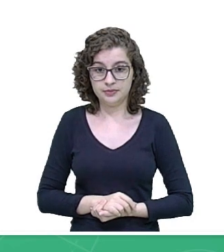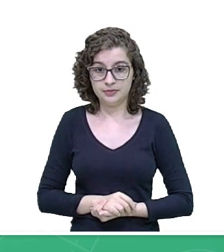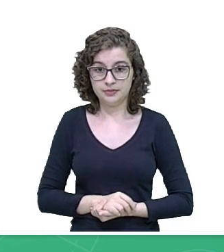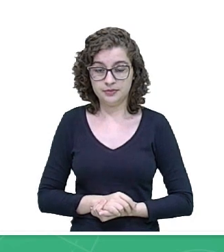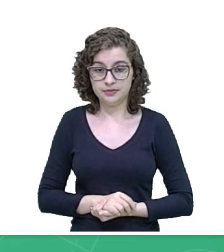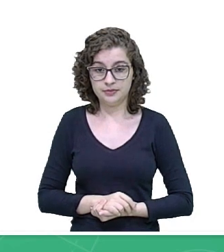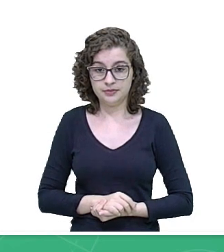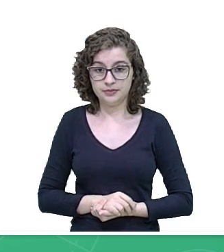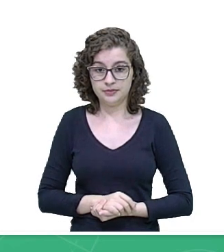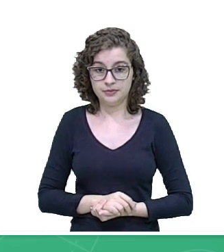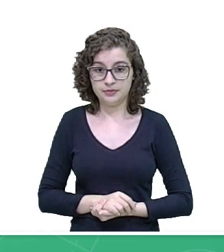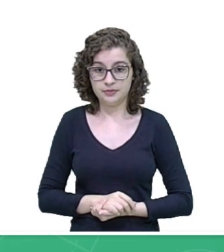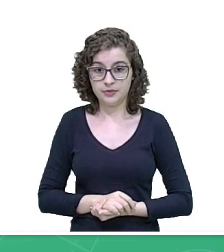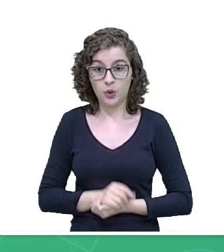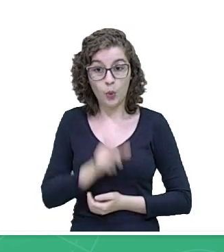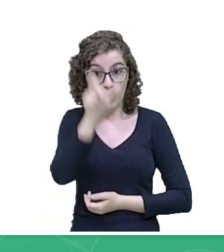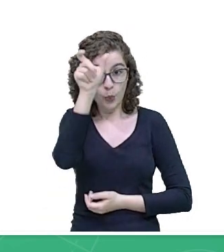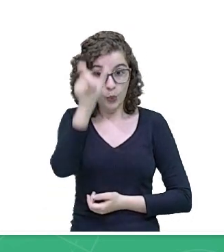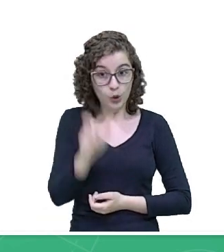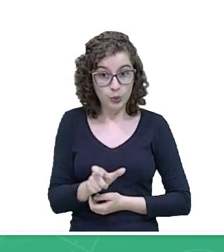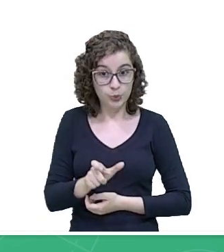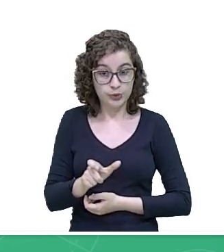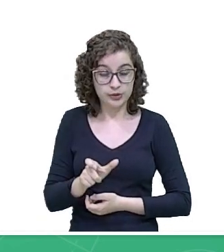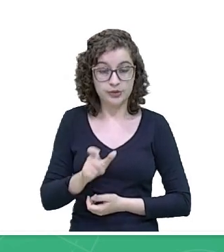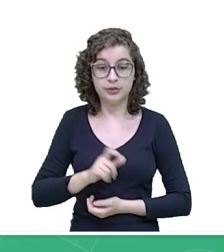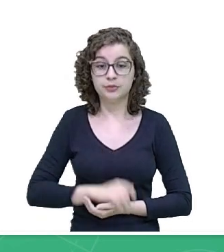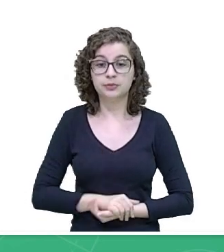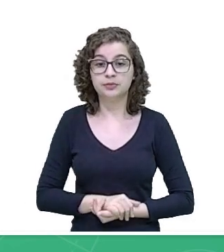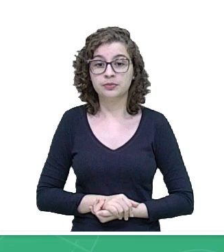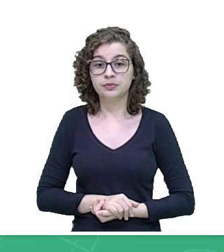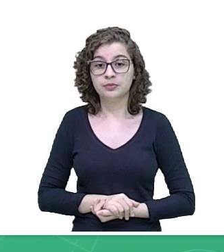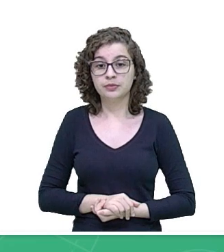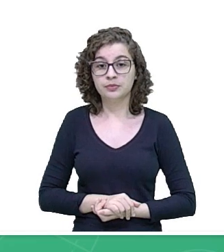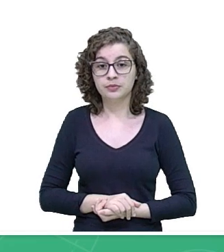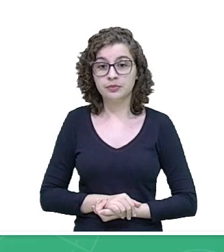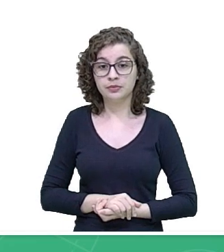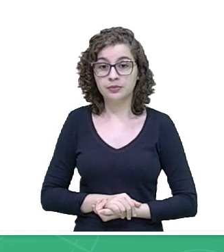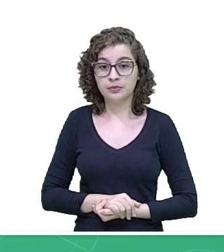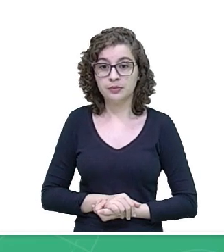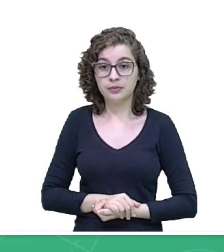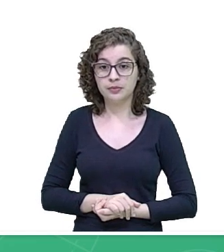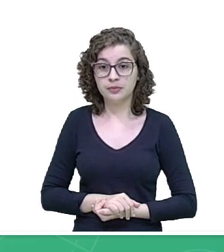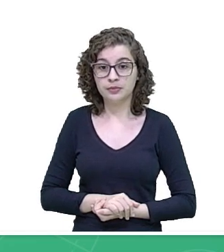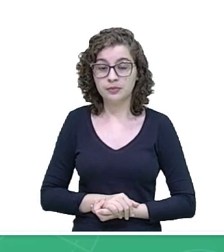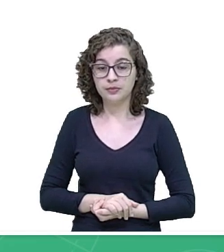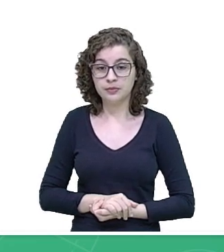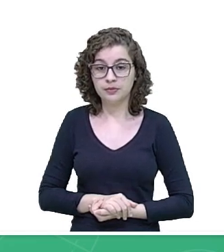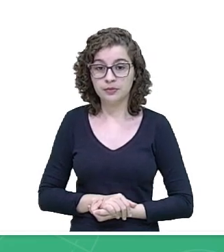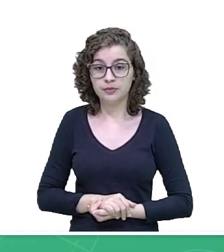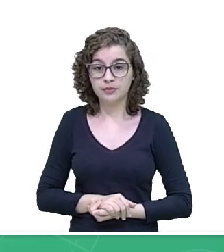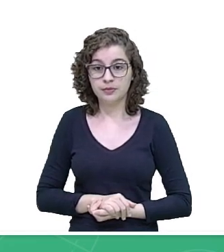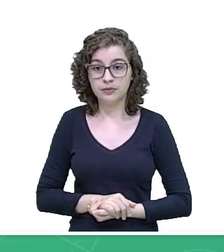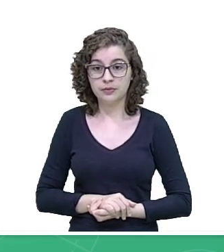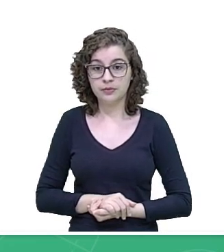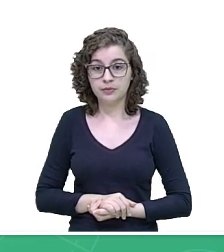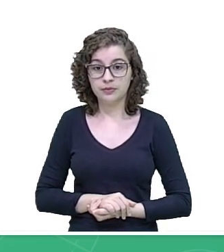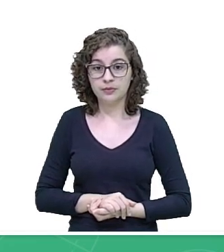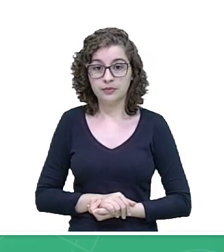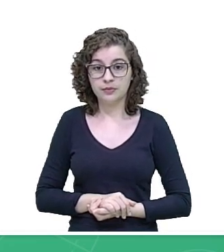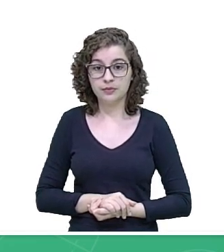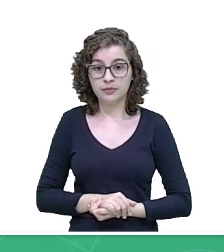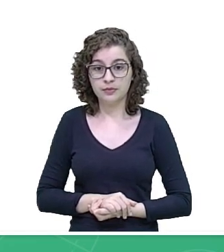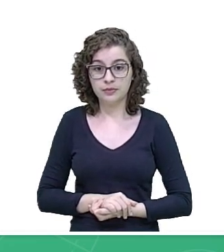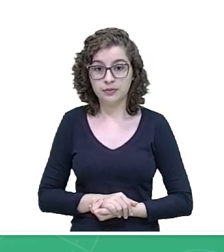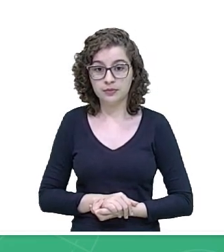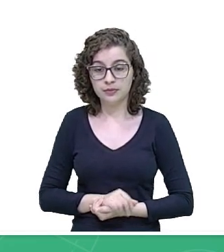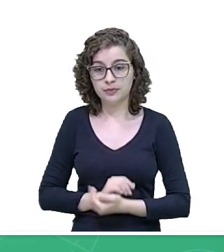ok? Aqui são as colunas. Igual como nós estudamos nas nossas aulas, tá? A letrinha do professor tá um